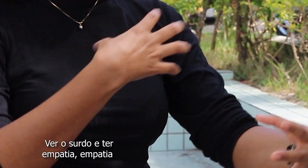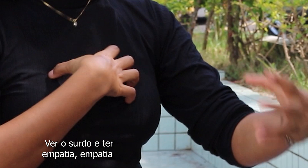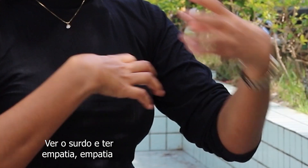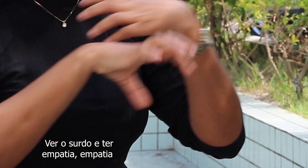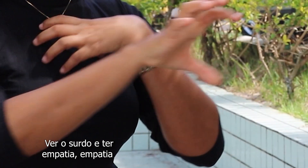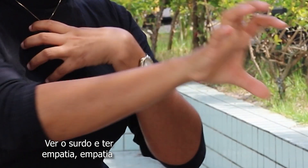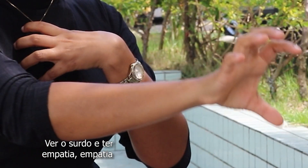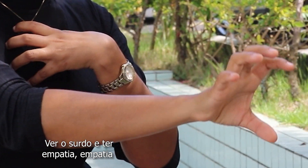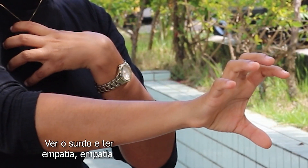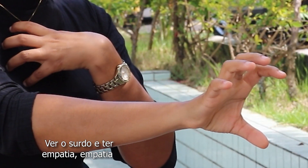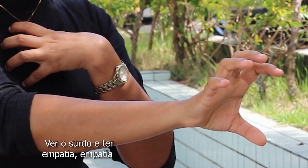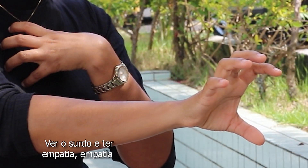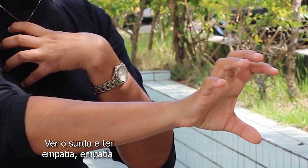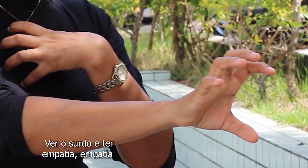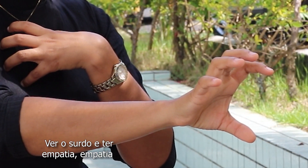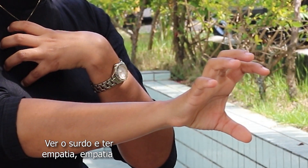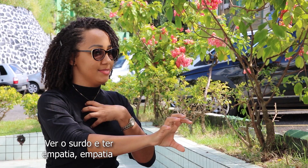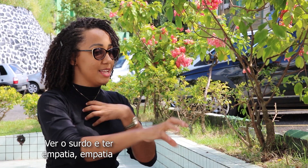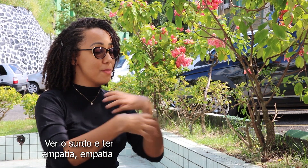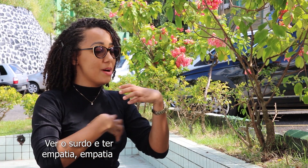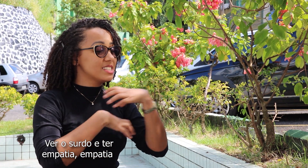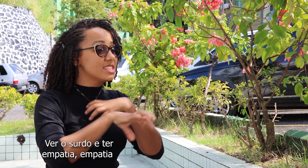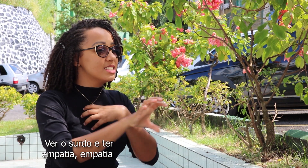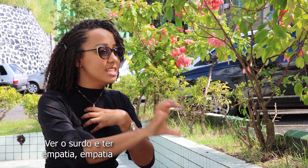têm empatia,